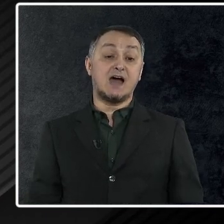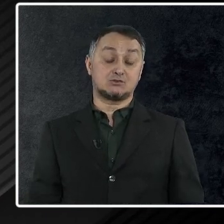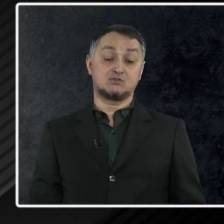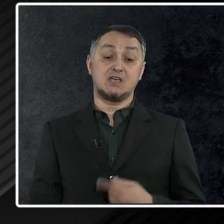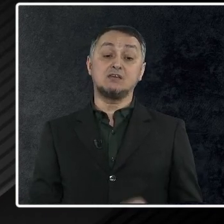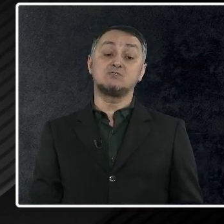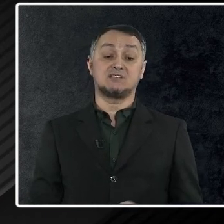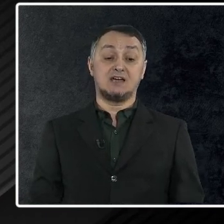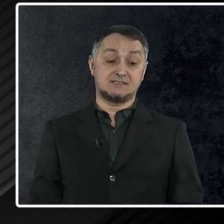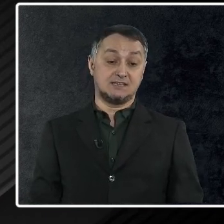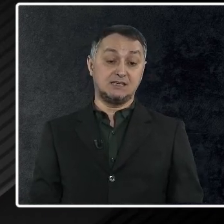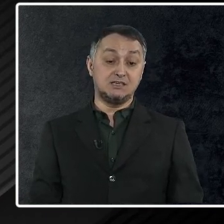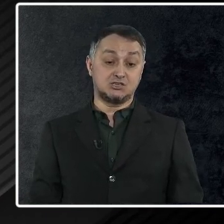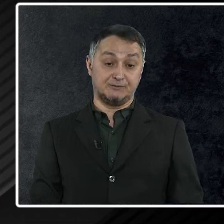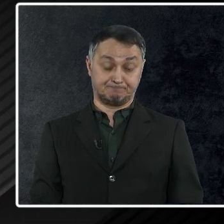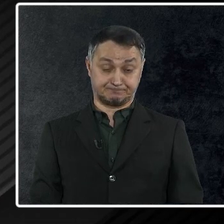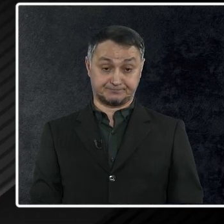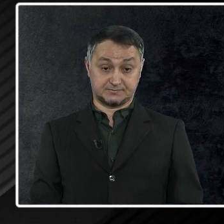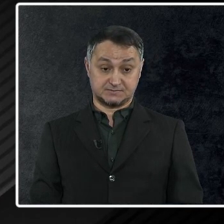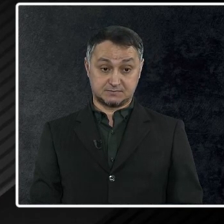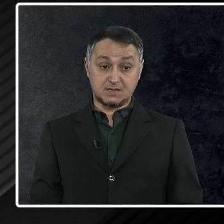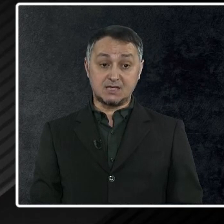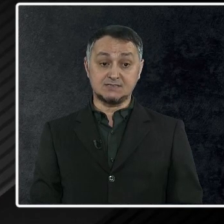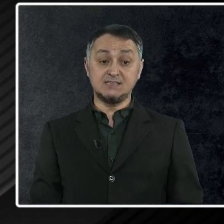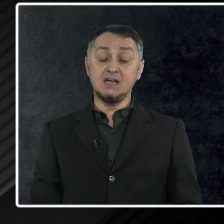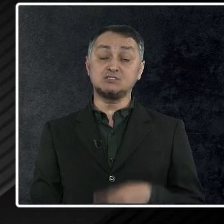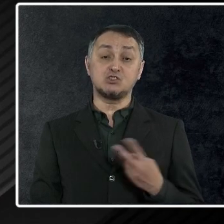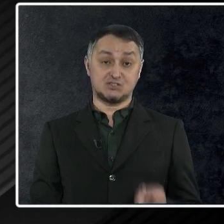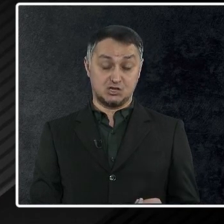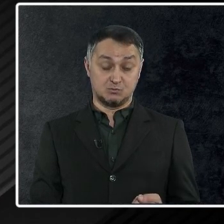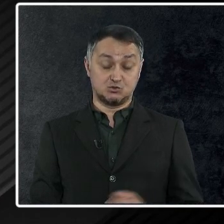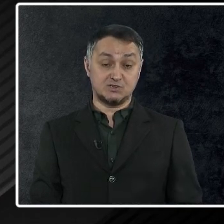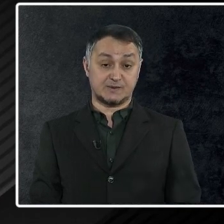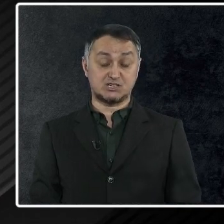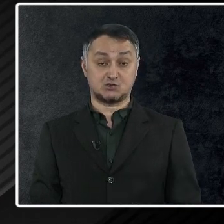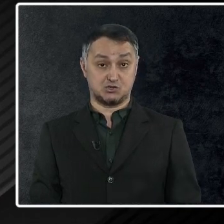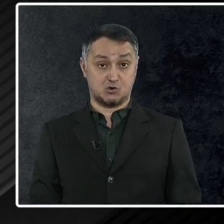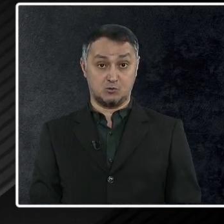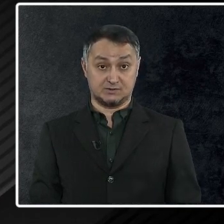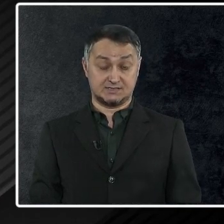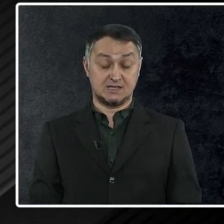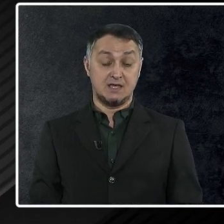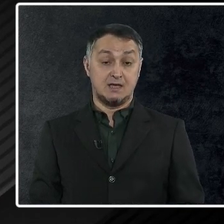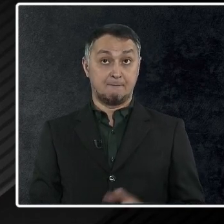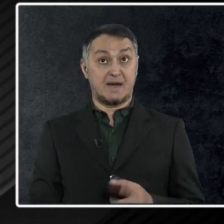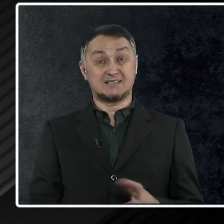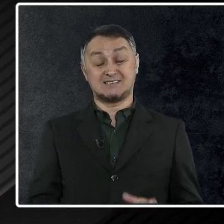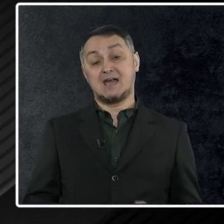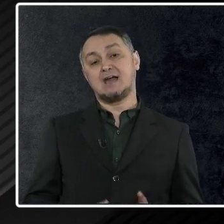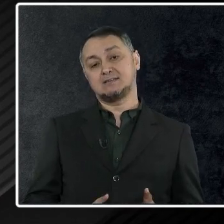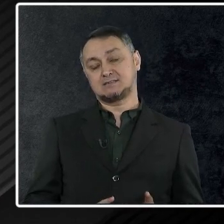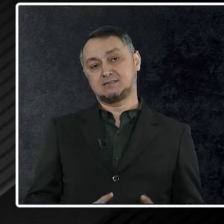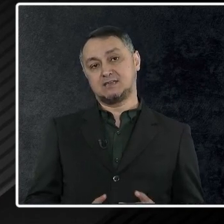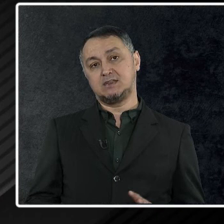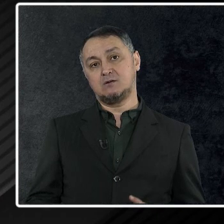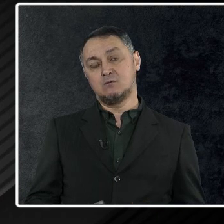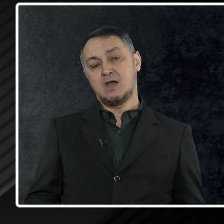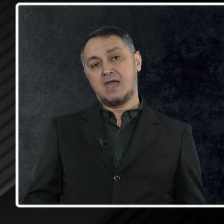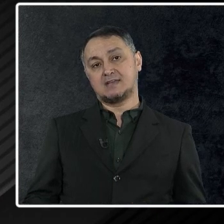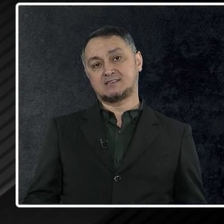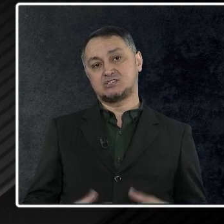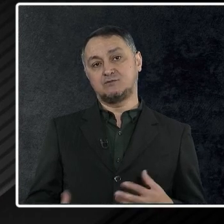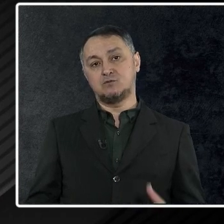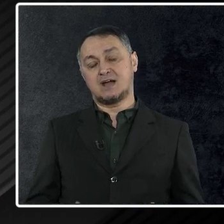e gastos. E aí no slide seguinte, se antes nós tínhamos duas prestações de contas parciais, que